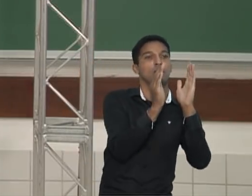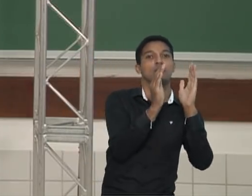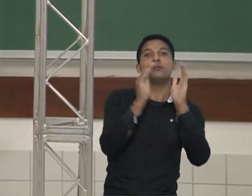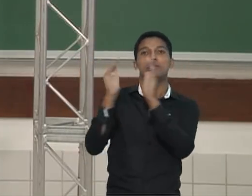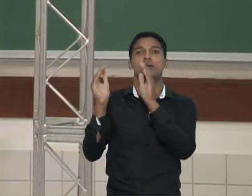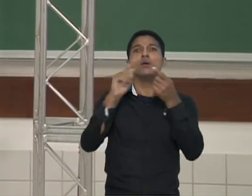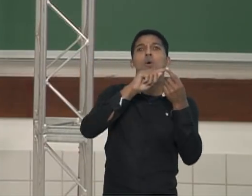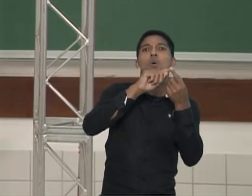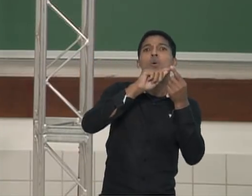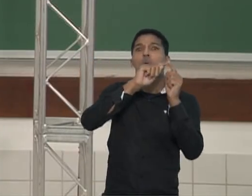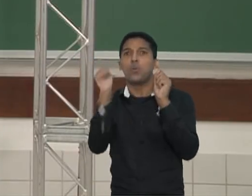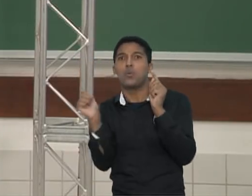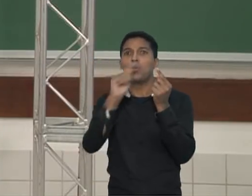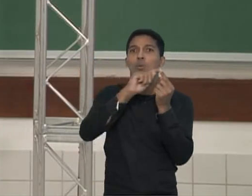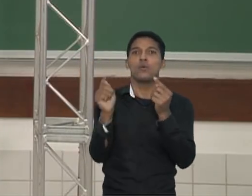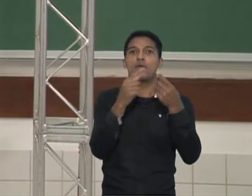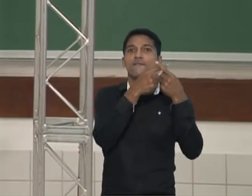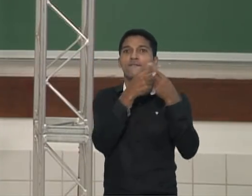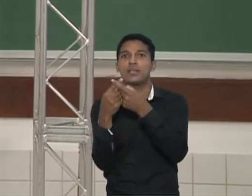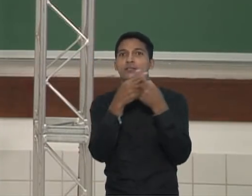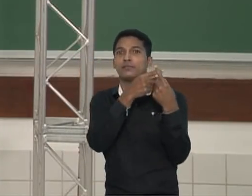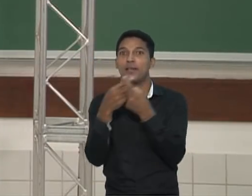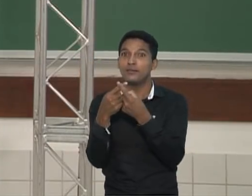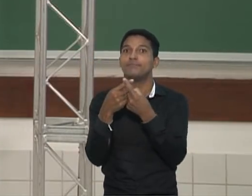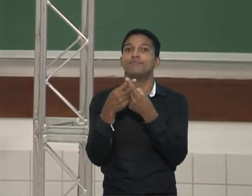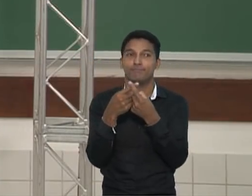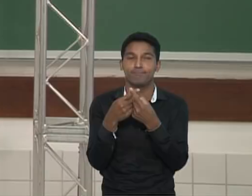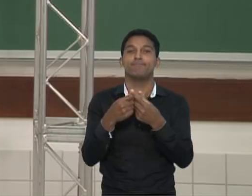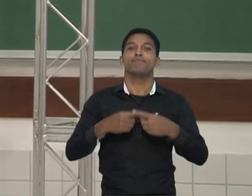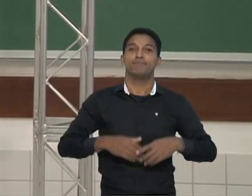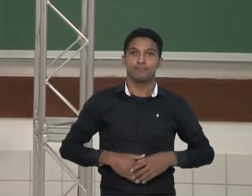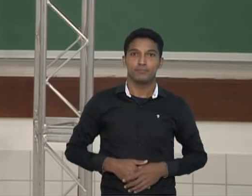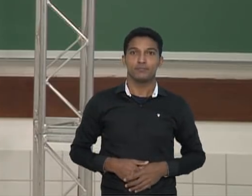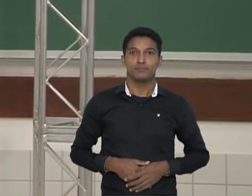agora, pela propriedade distributiva,